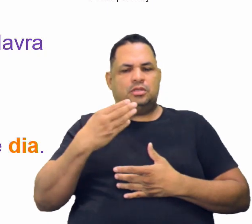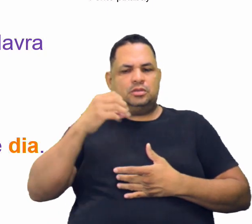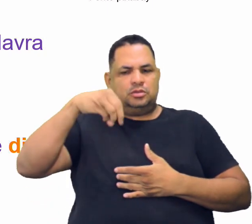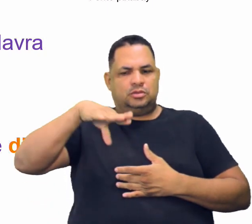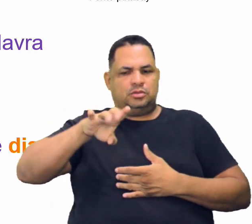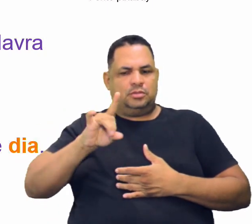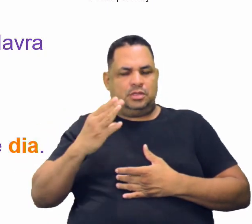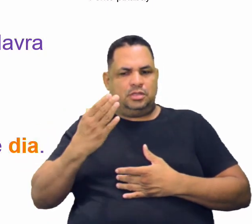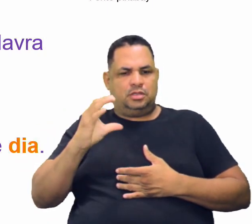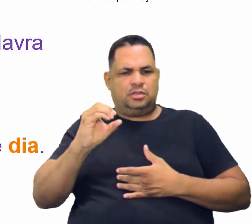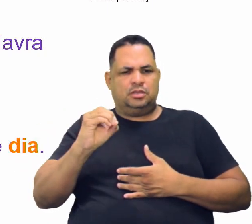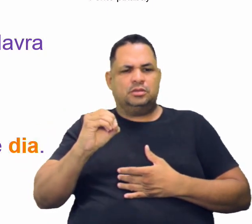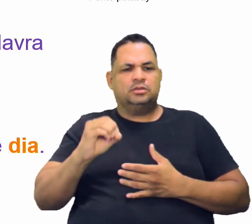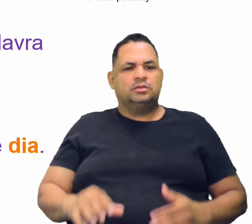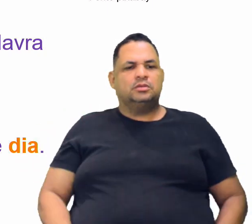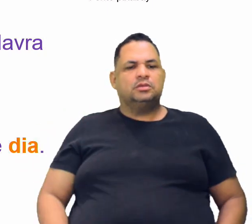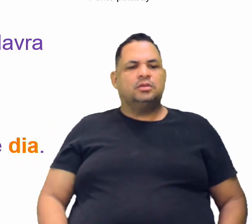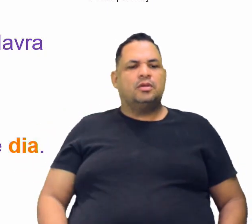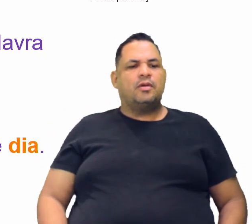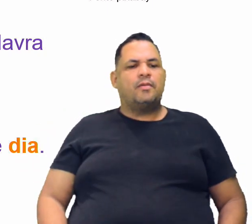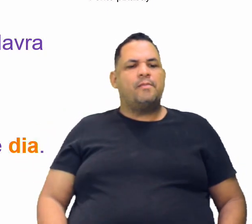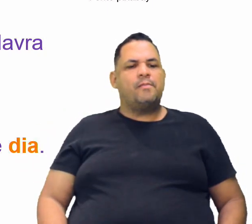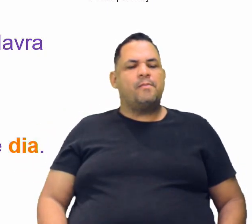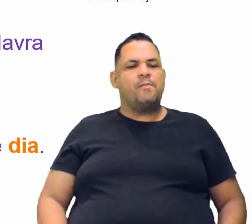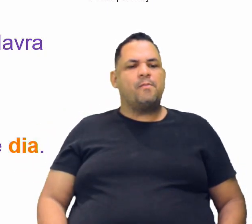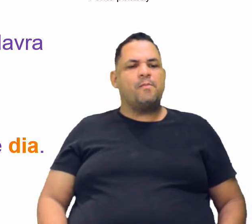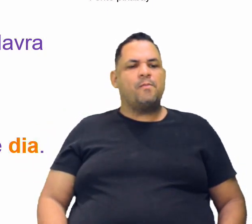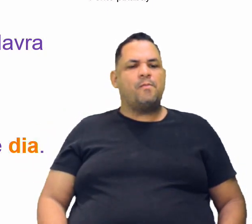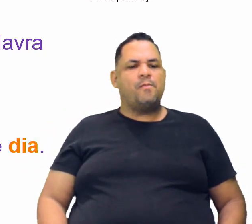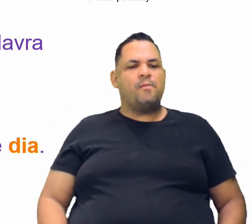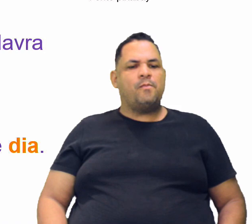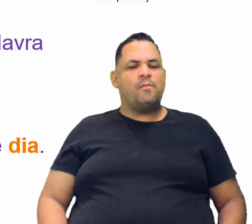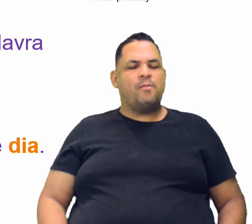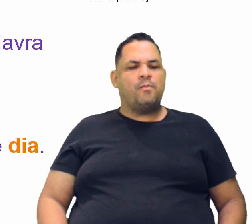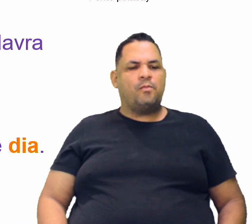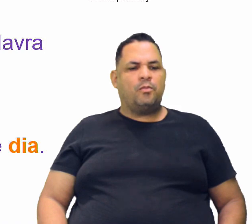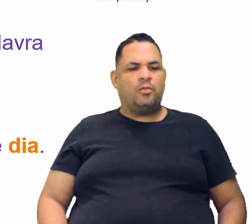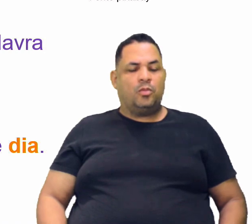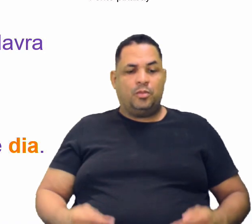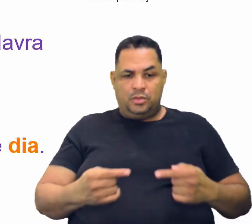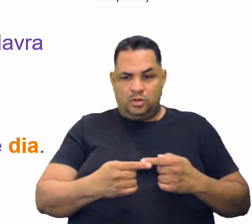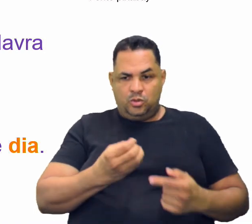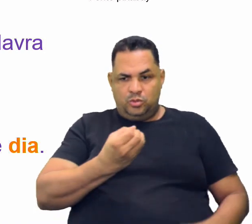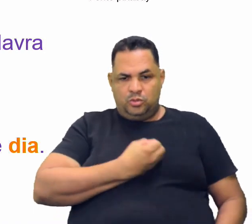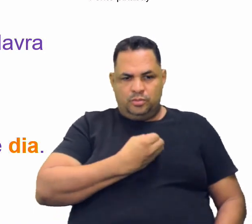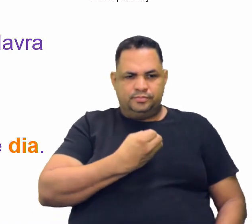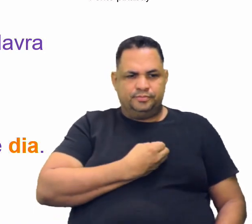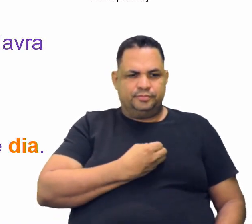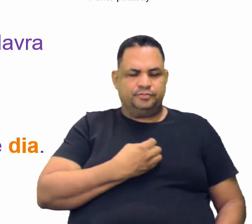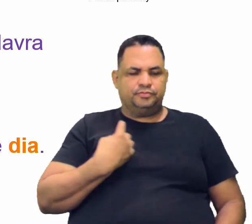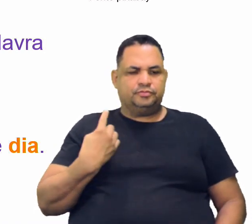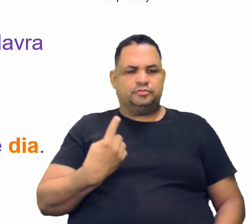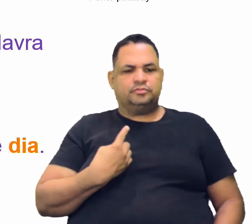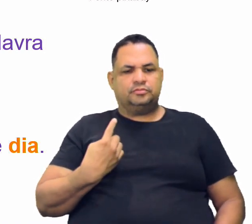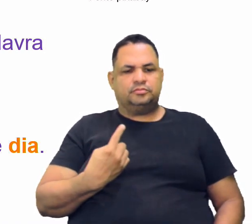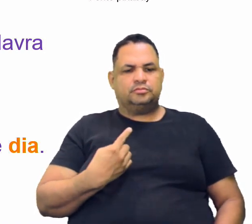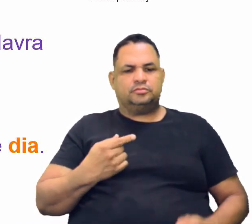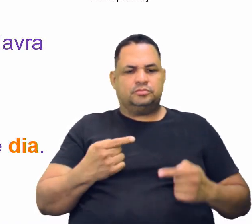março. Aqui não apareceu a palavra dia, então vai concordar com o número, com o numeral.